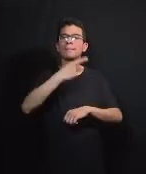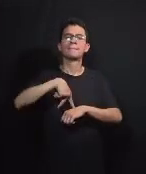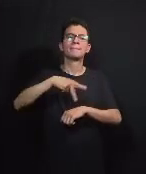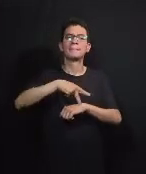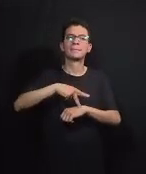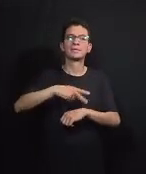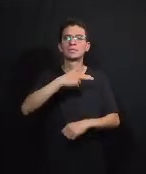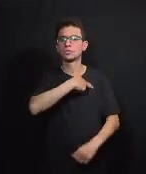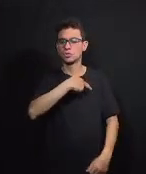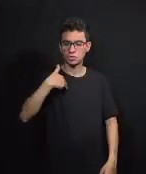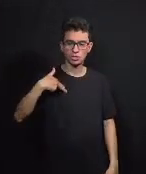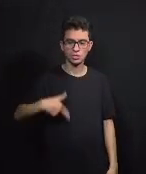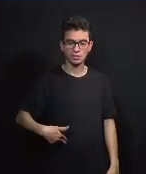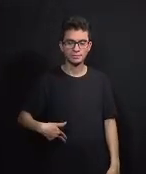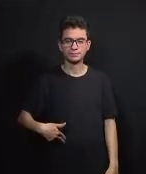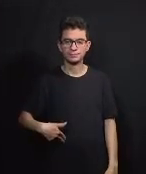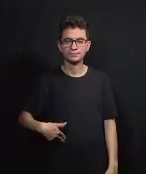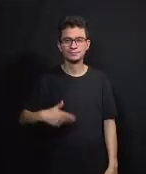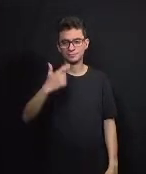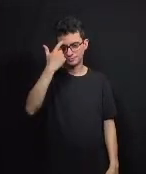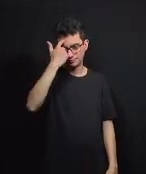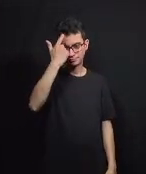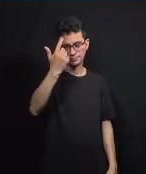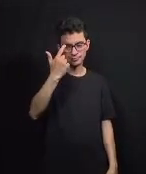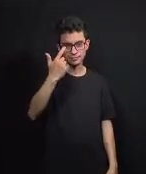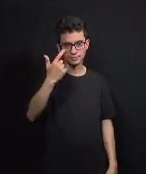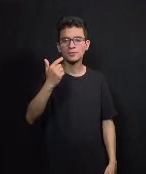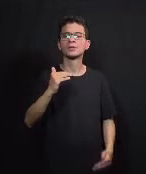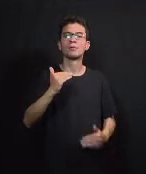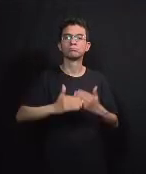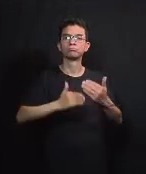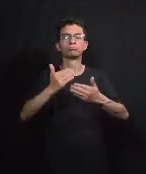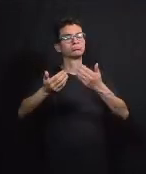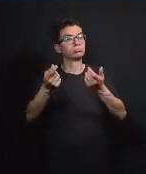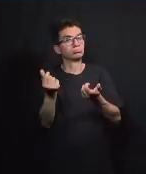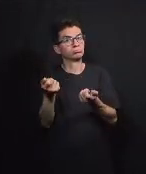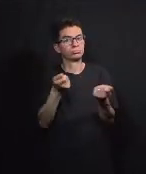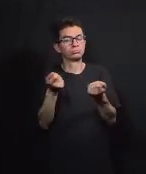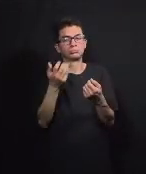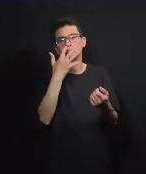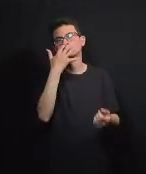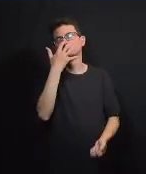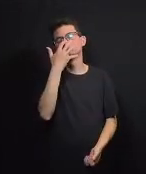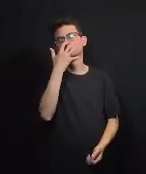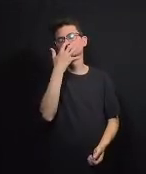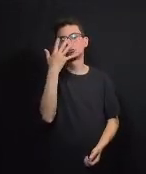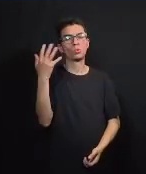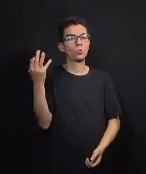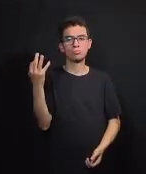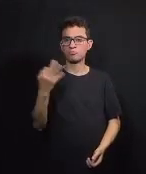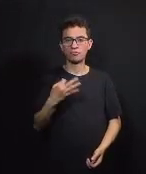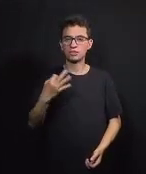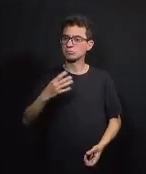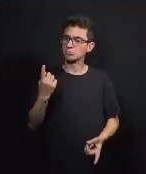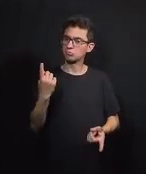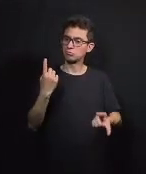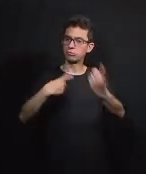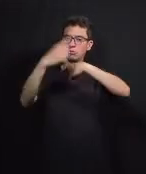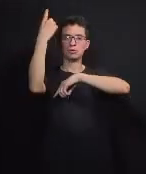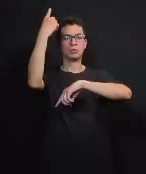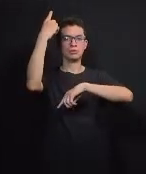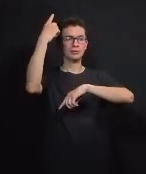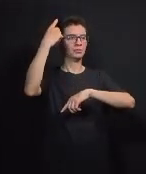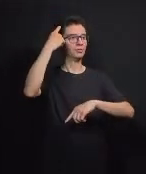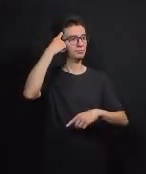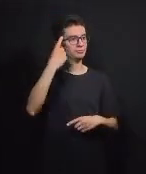temos hoje um país com um desenvolvimento econômico espetacular, todo mundo sabe,